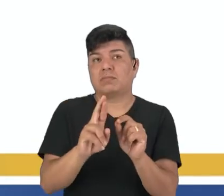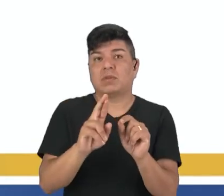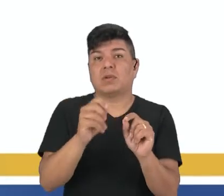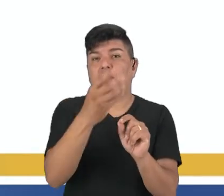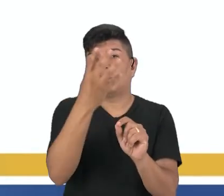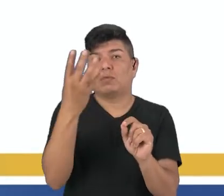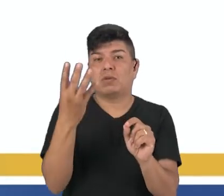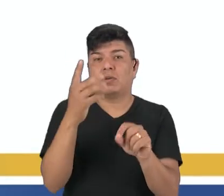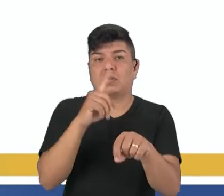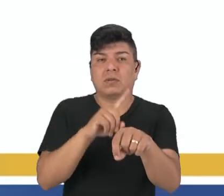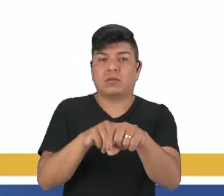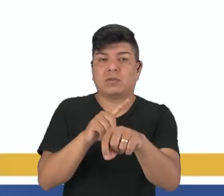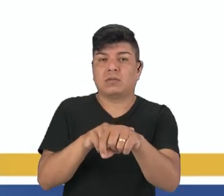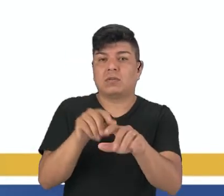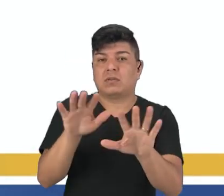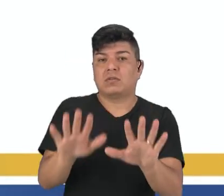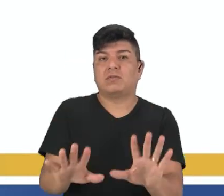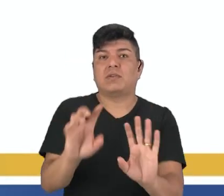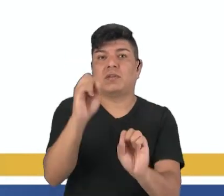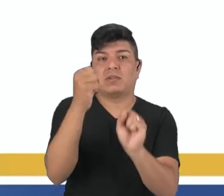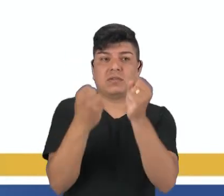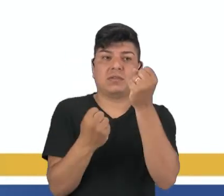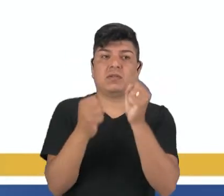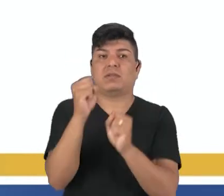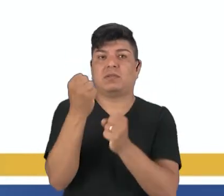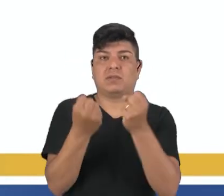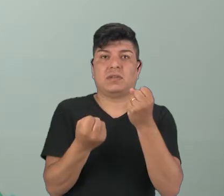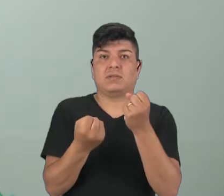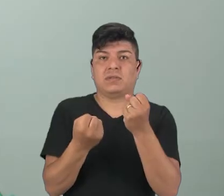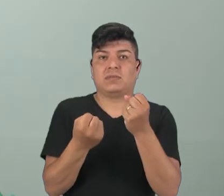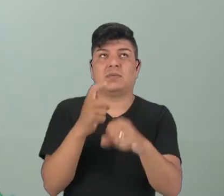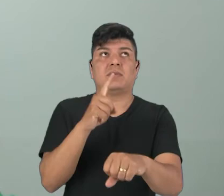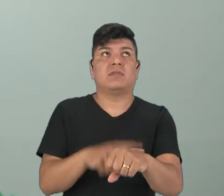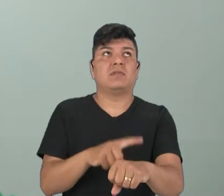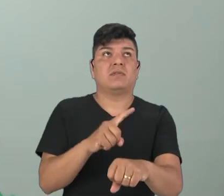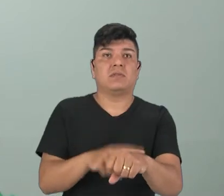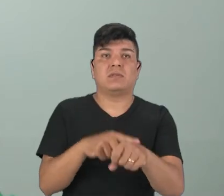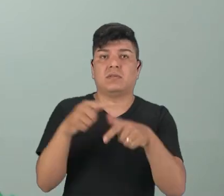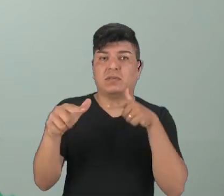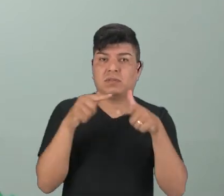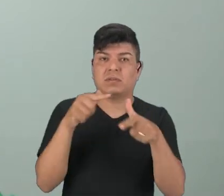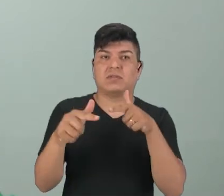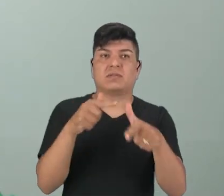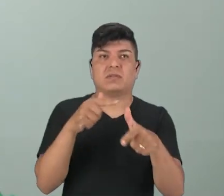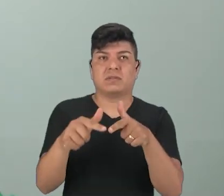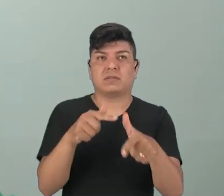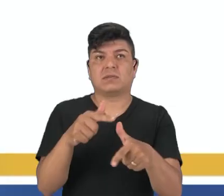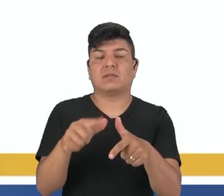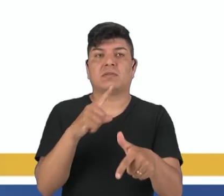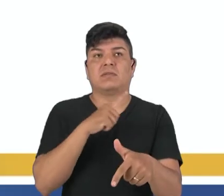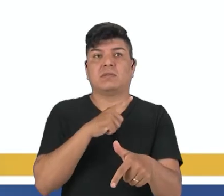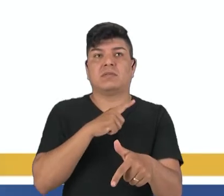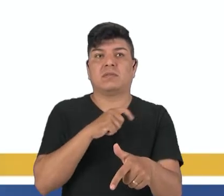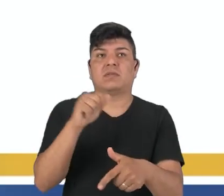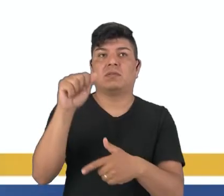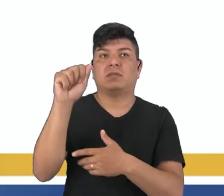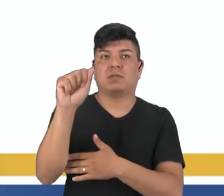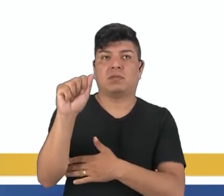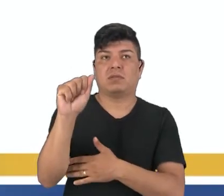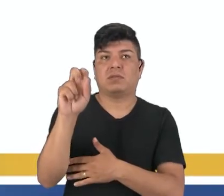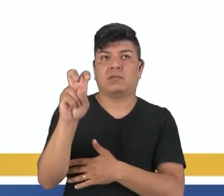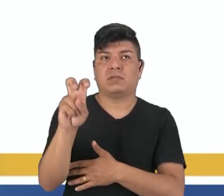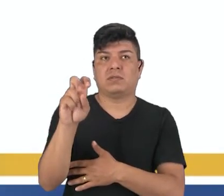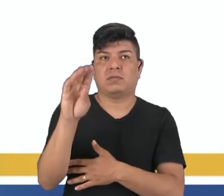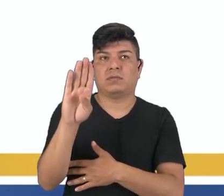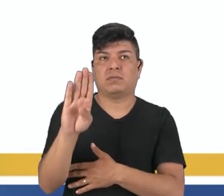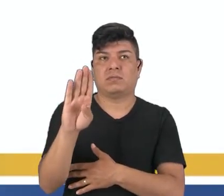Quantas horas esse operário fica na fábrica, ou seja, o tempo de trabalho dele. Aí nós temos as opções, na